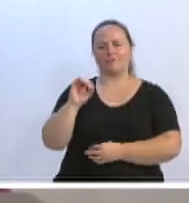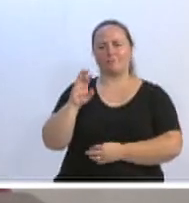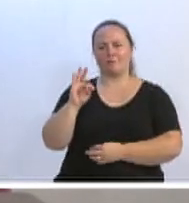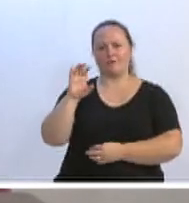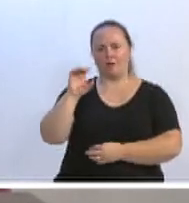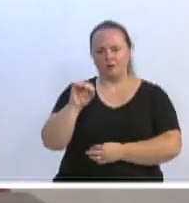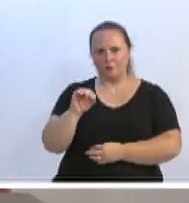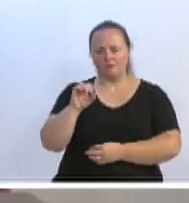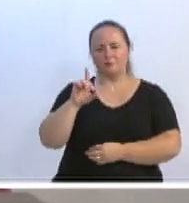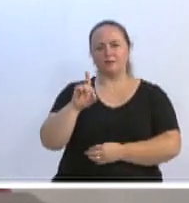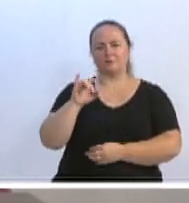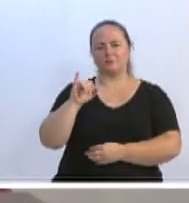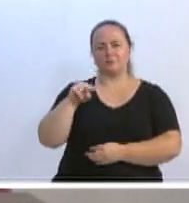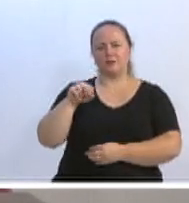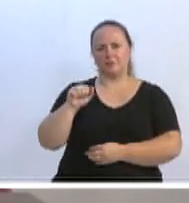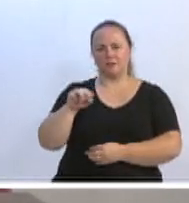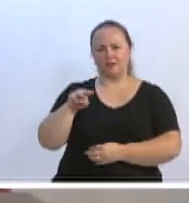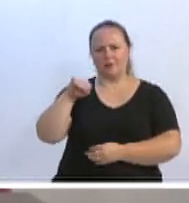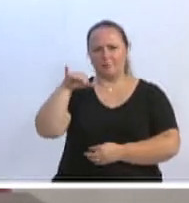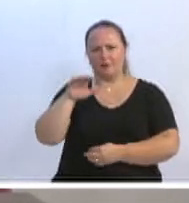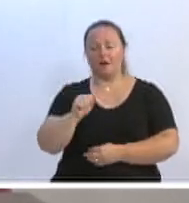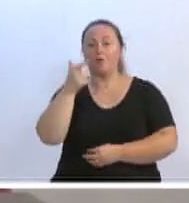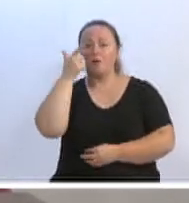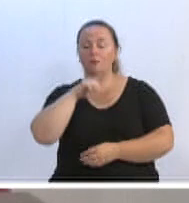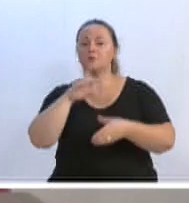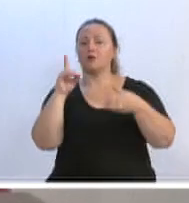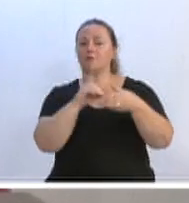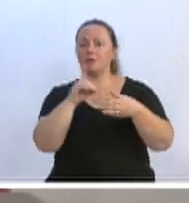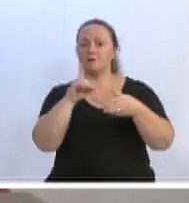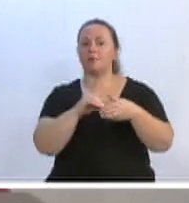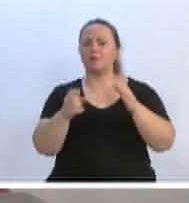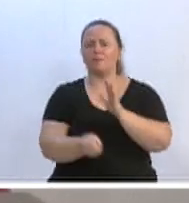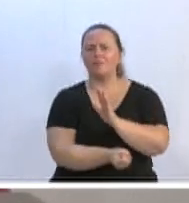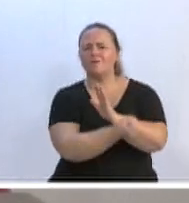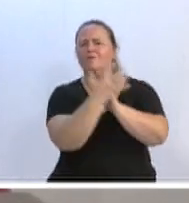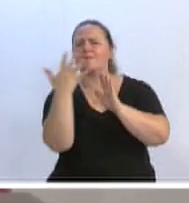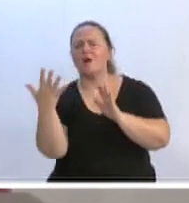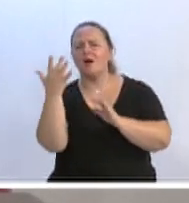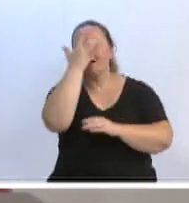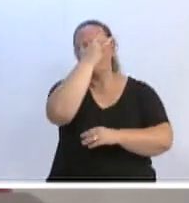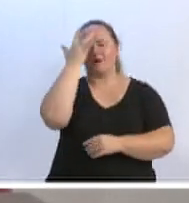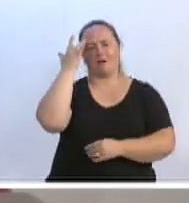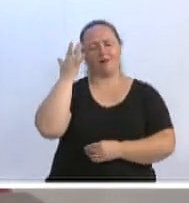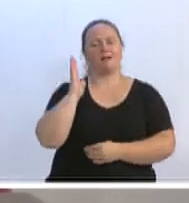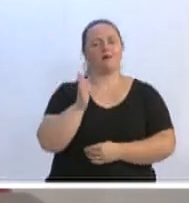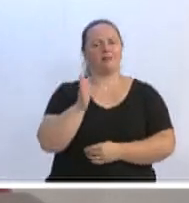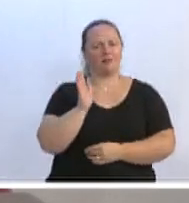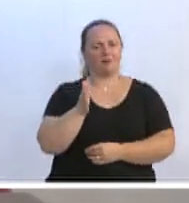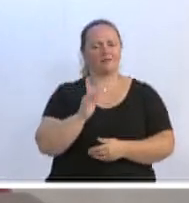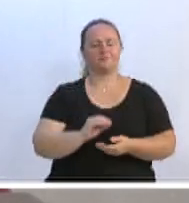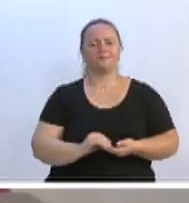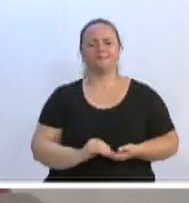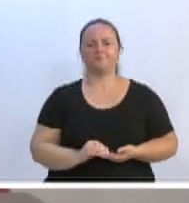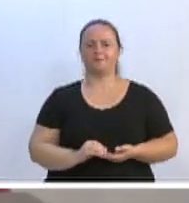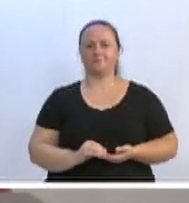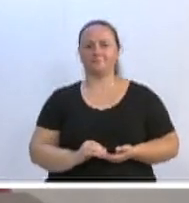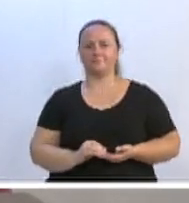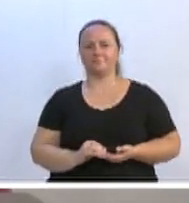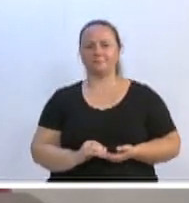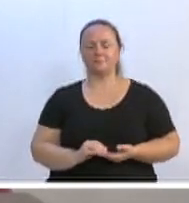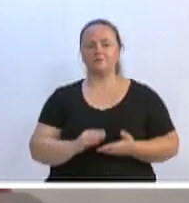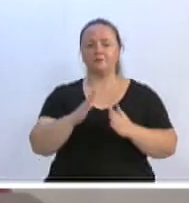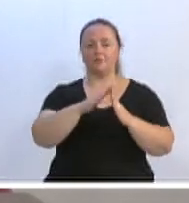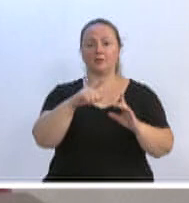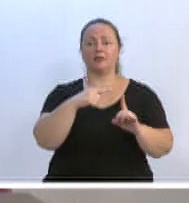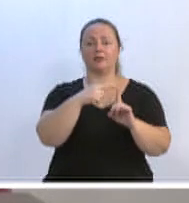de pessoas. A Igreja Cristã Maranata utiliza de um sistema